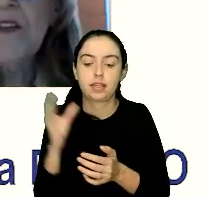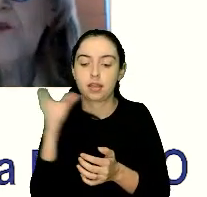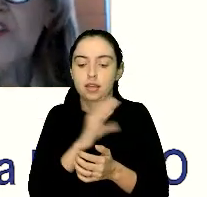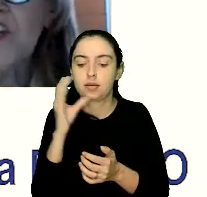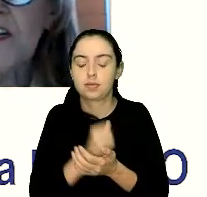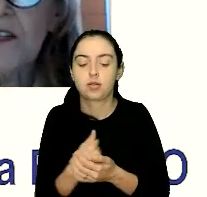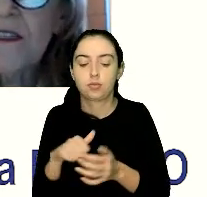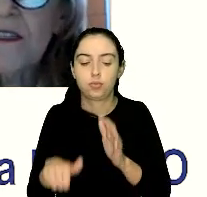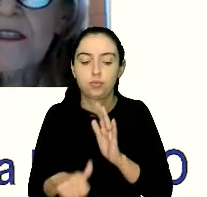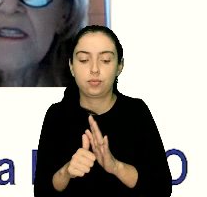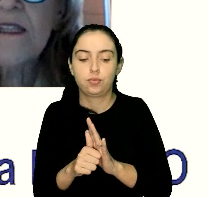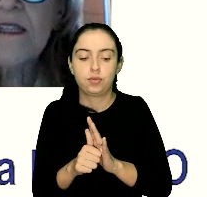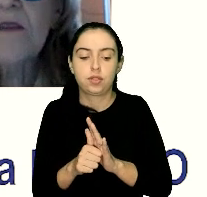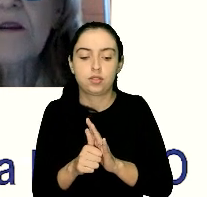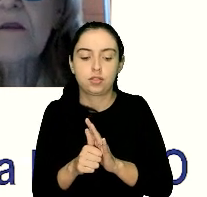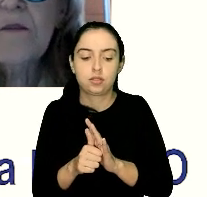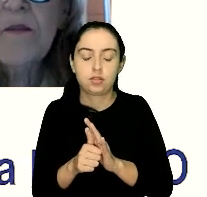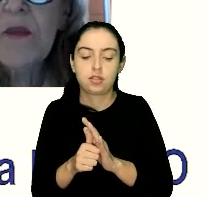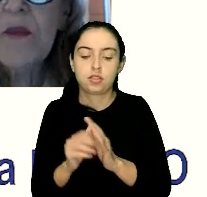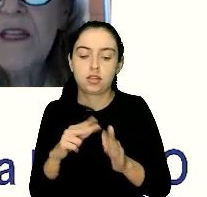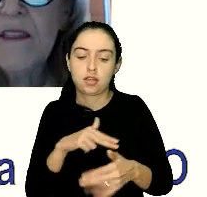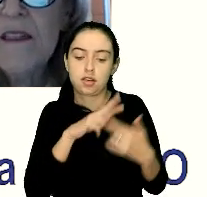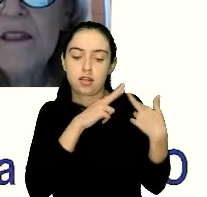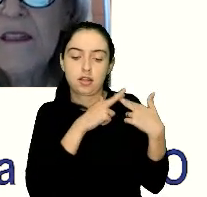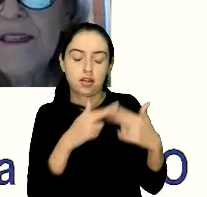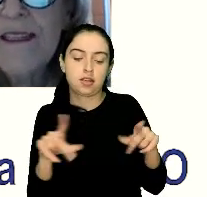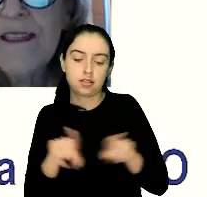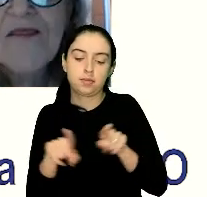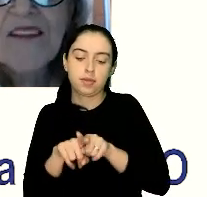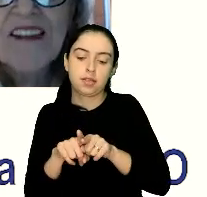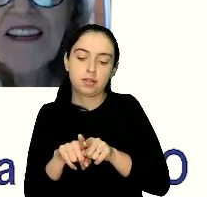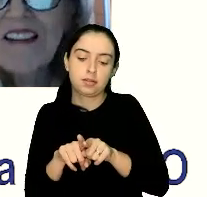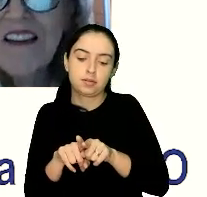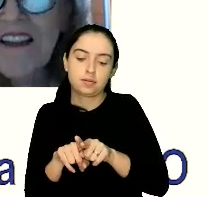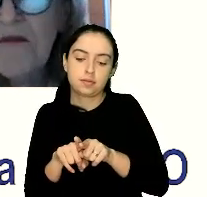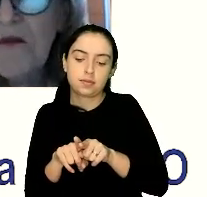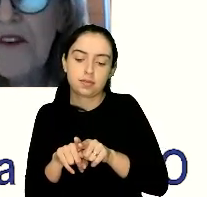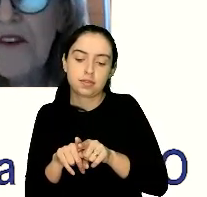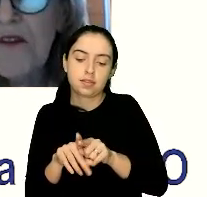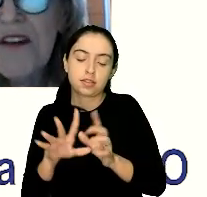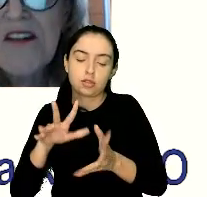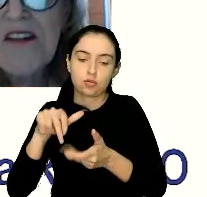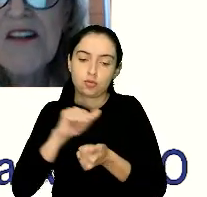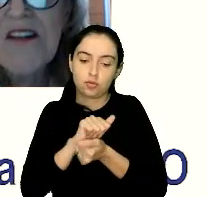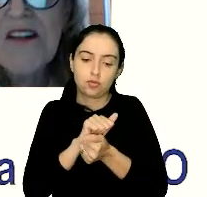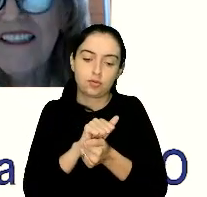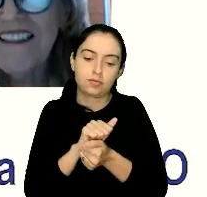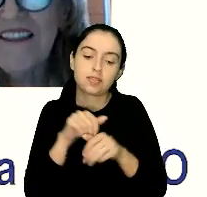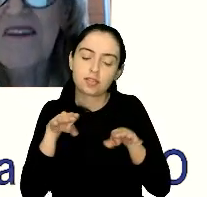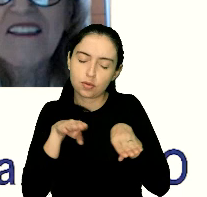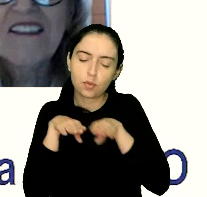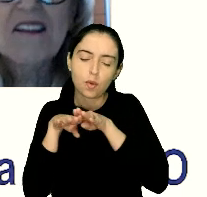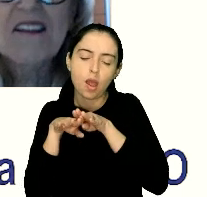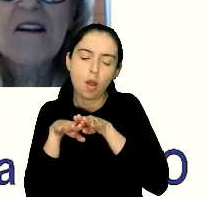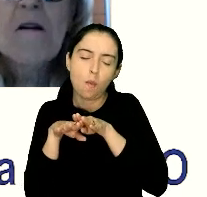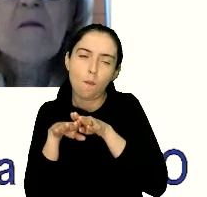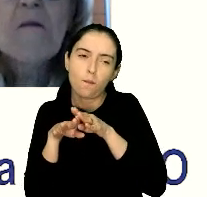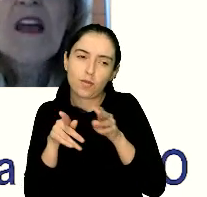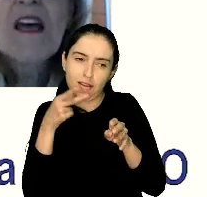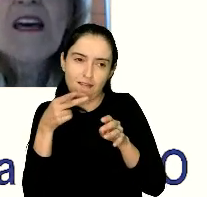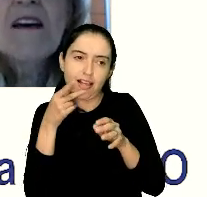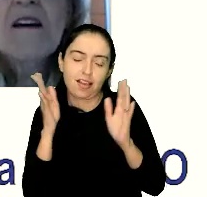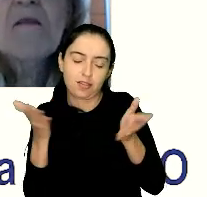pouquinho, e eu vou chegar na liderança também, mas na liderança da nação, que tem tudo a ver com o que a gente está falando